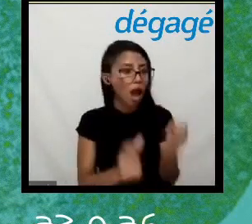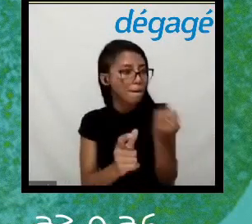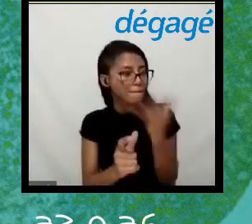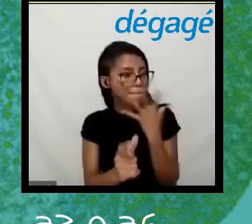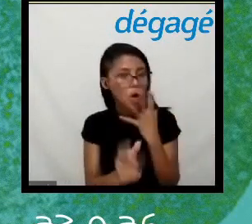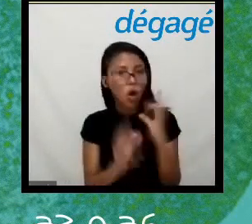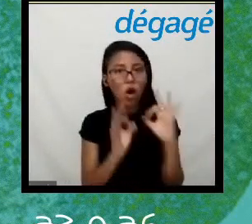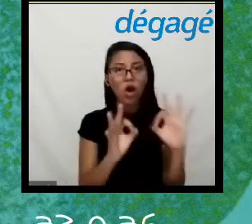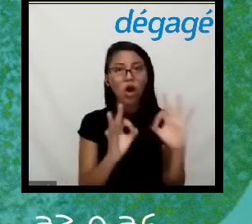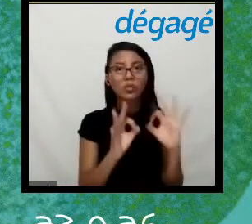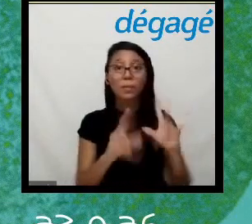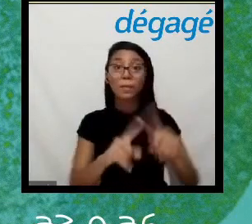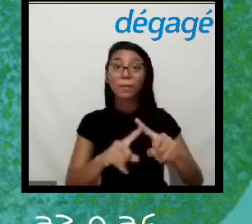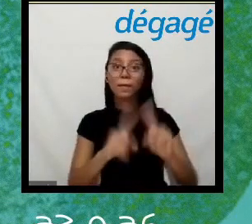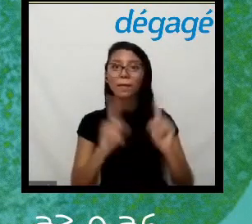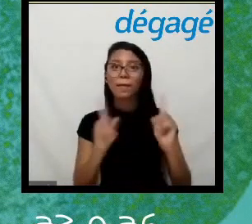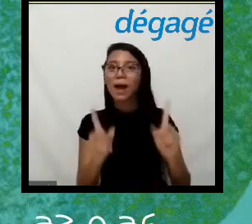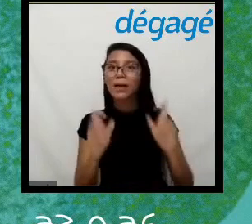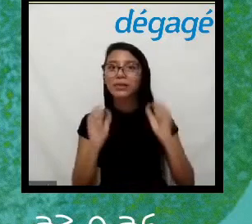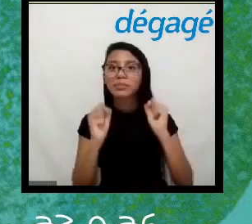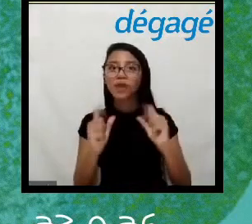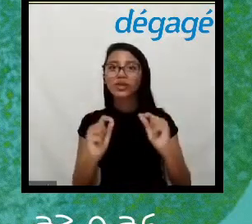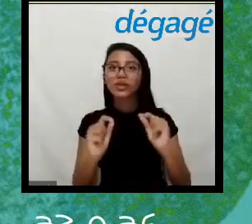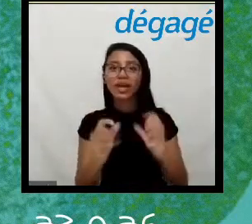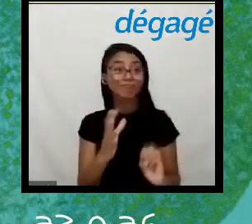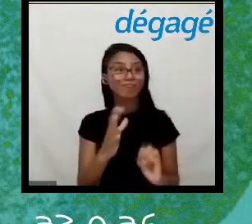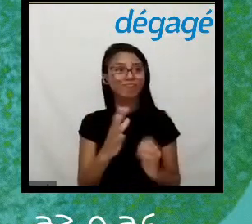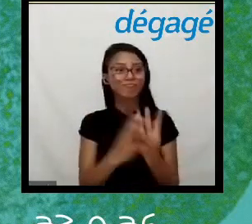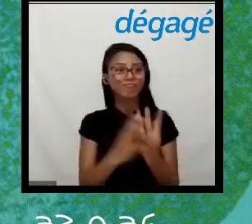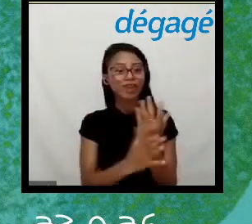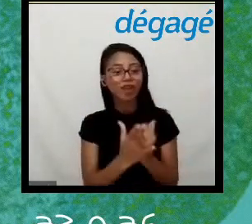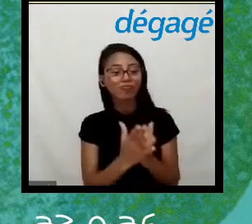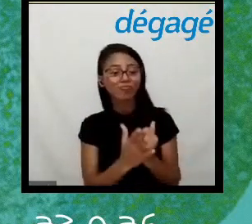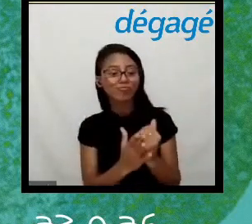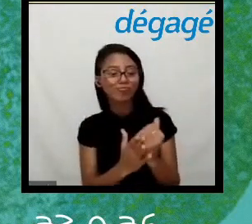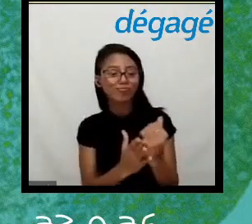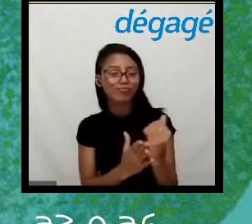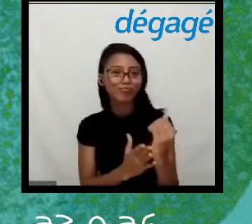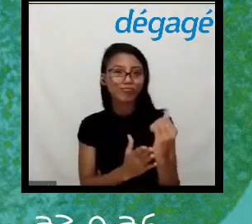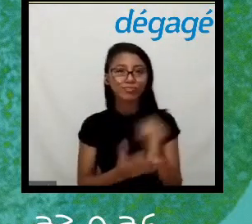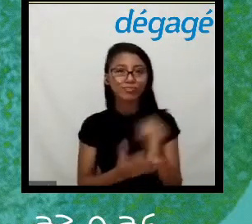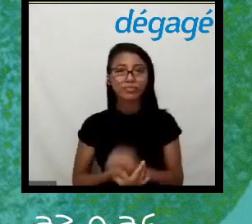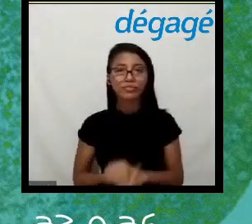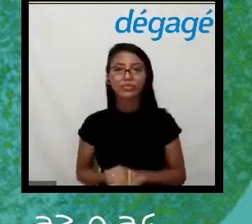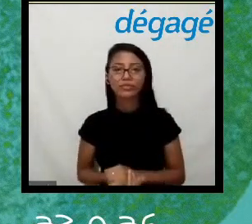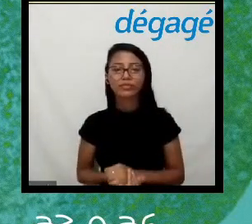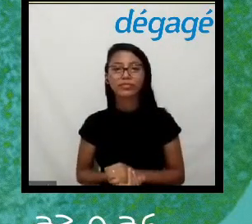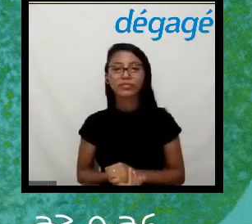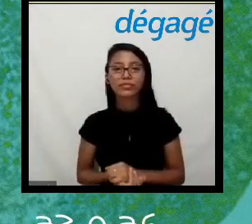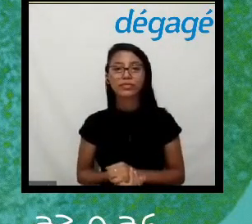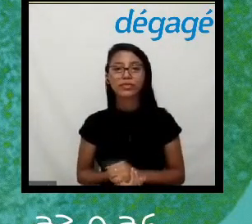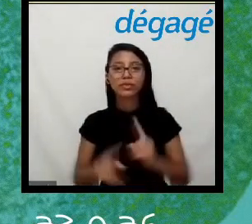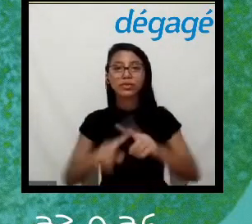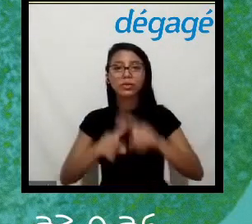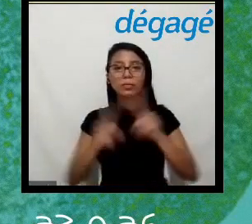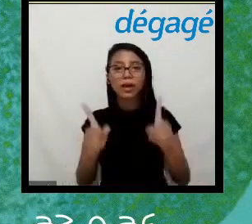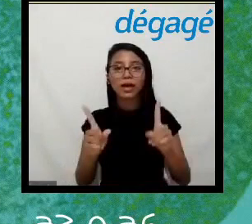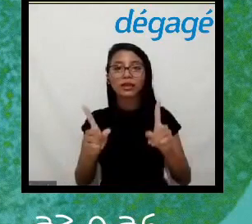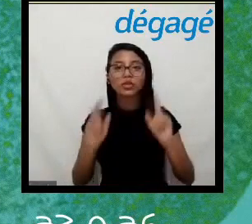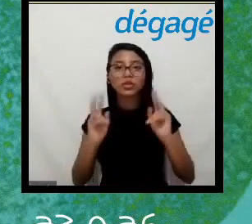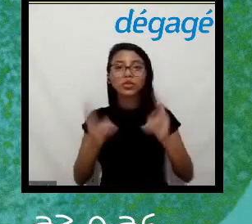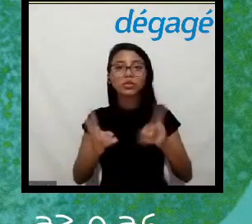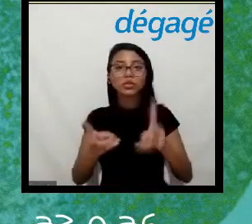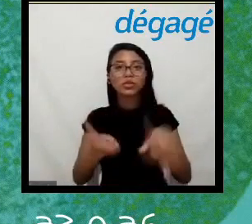de aula, com todas as suas limitações, continua sendo um ambiente de possibilidades. Nesse